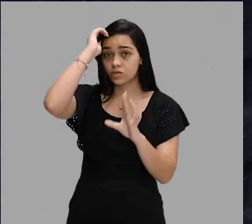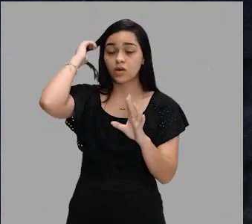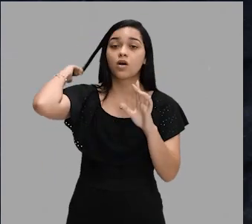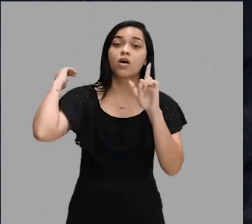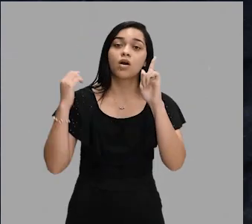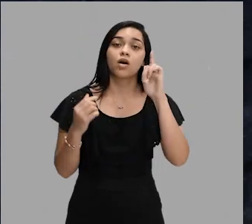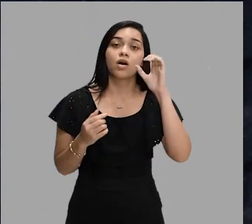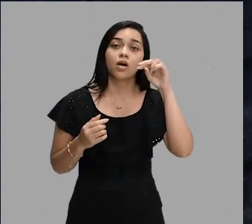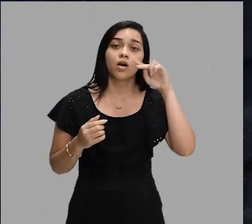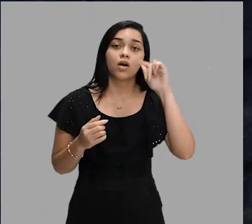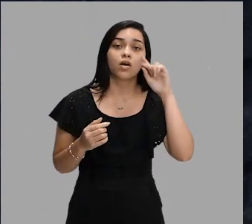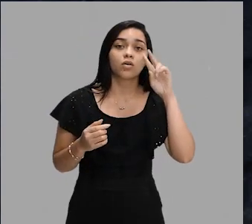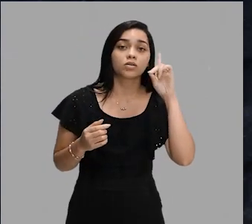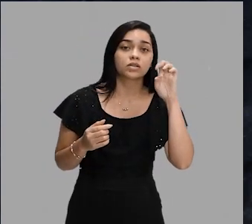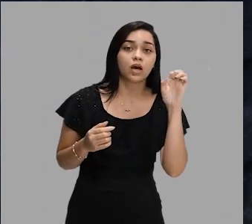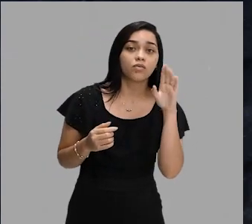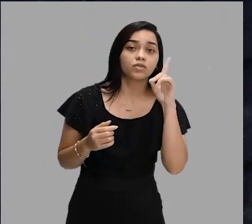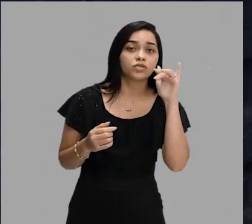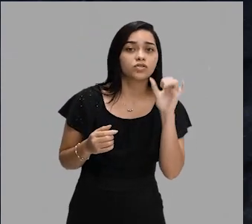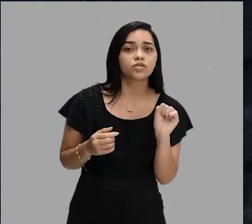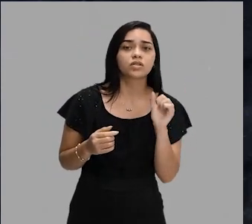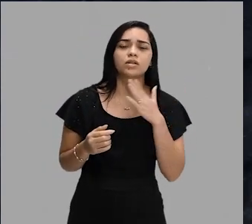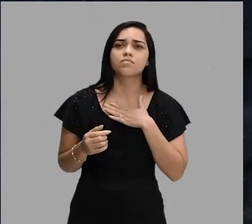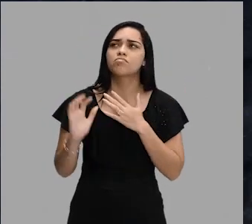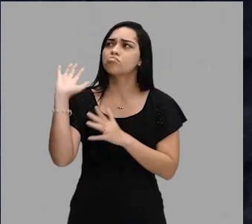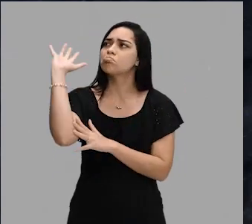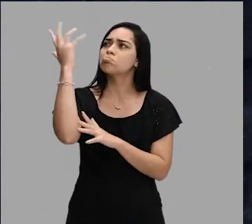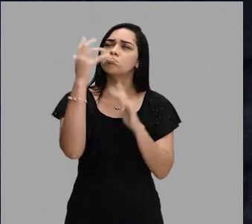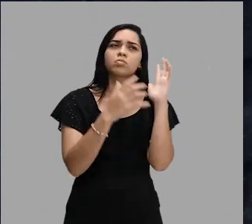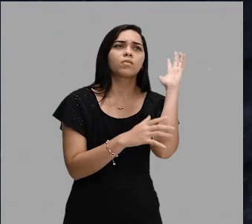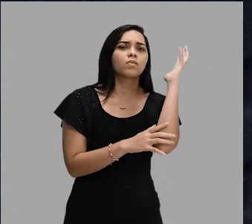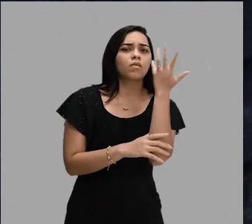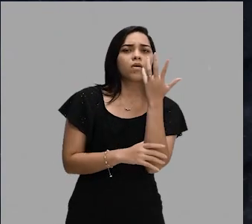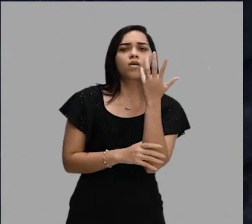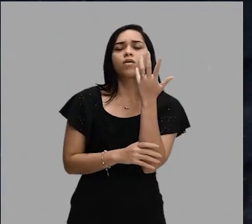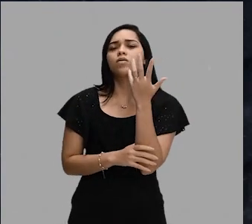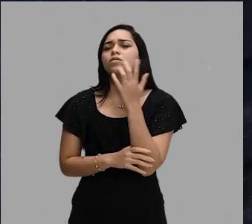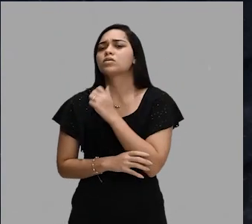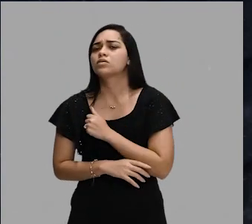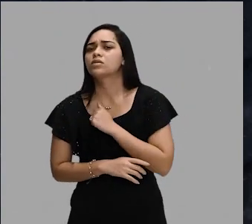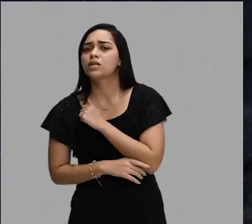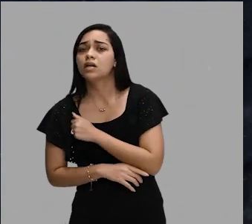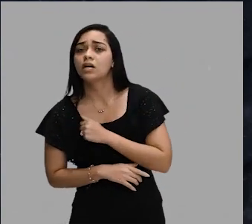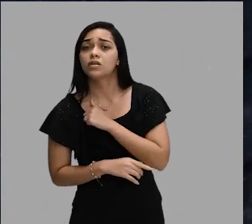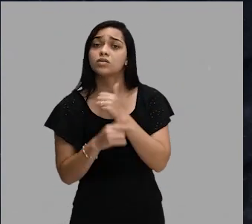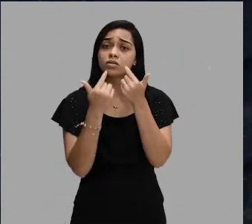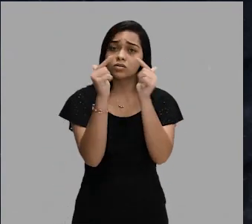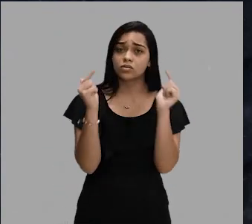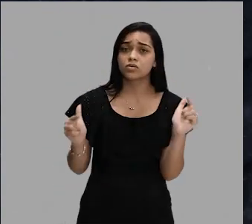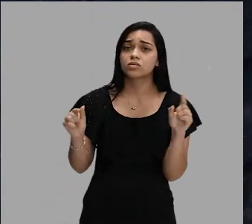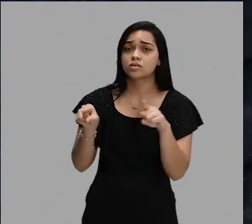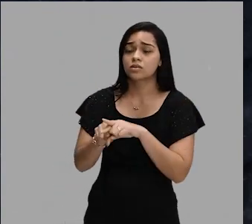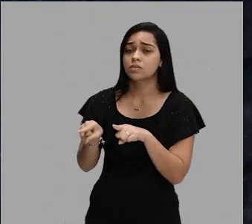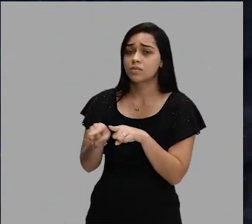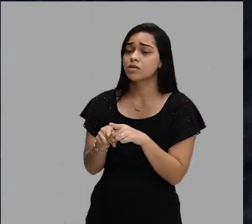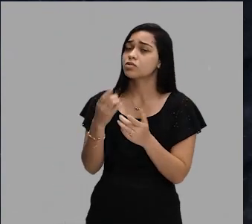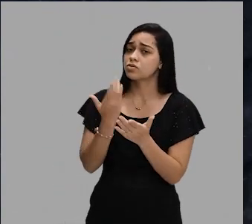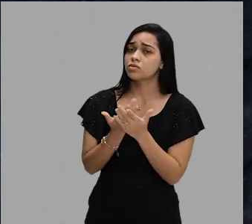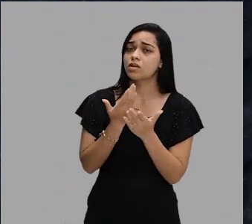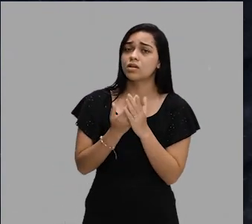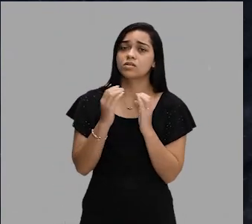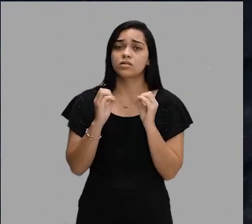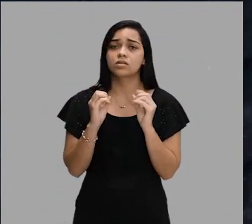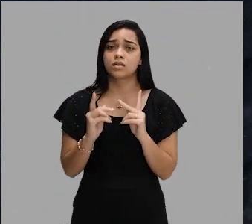Gonçalves Dias, tá? Minha Terra Tem Palmeiras, Canção do Exílio, Ijuca-Pirama e outras obras estudadas, tá